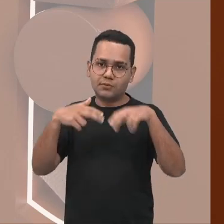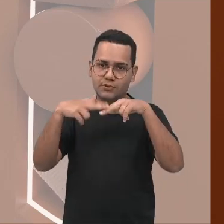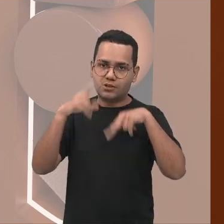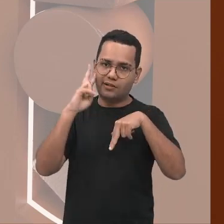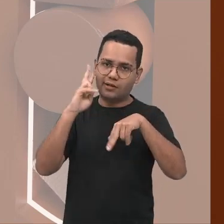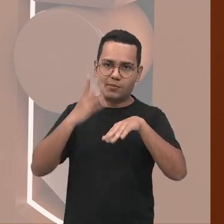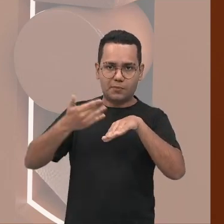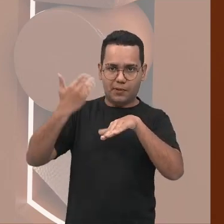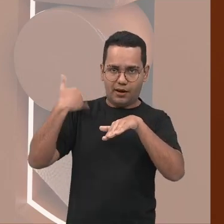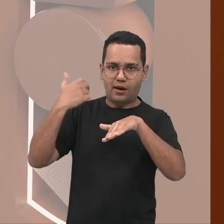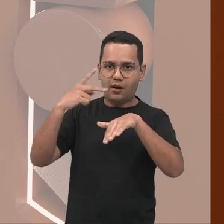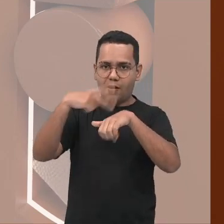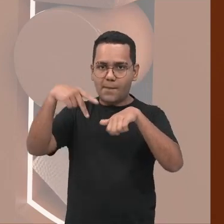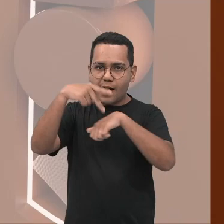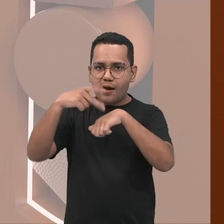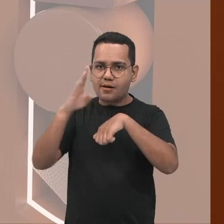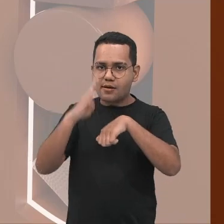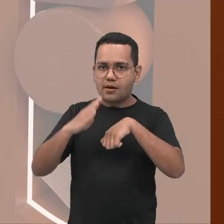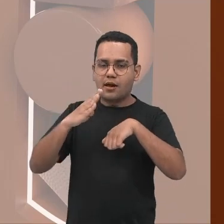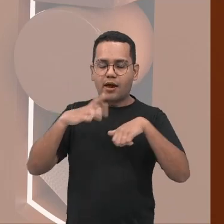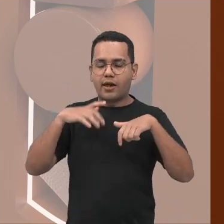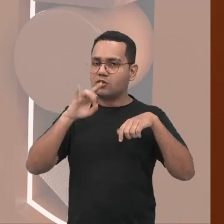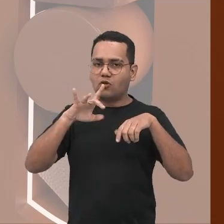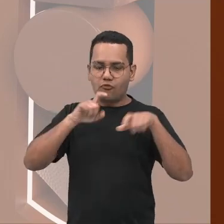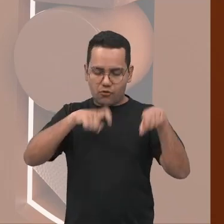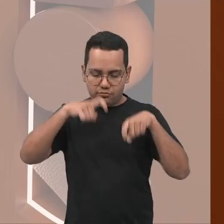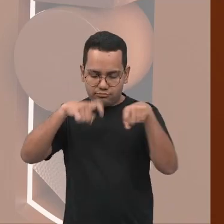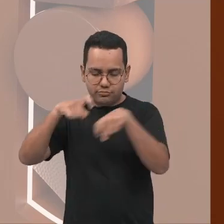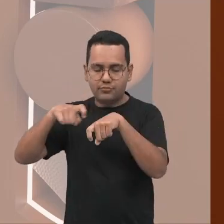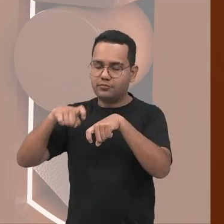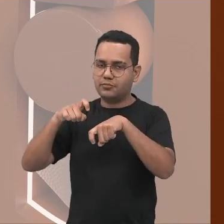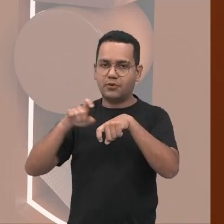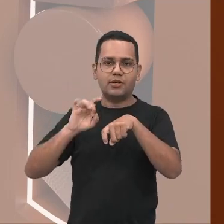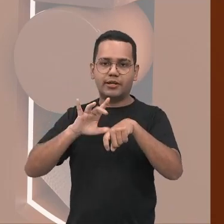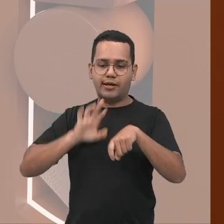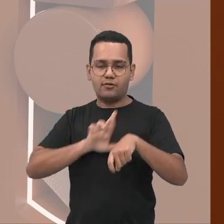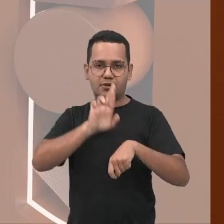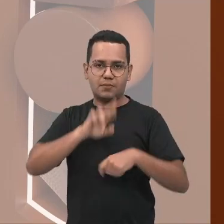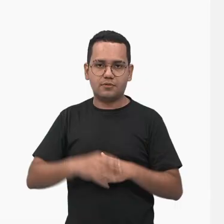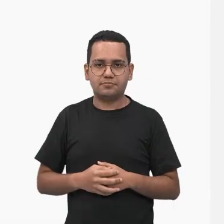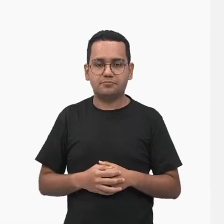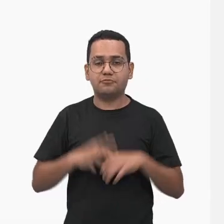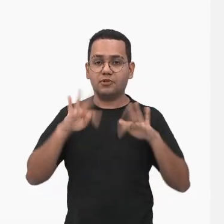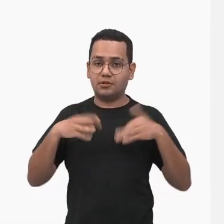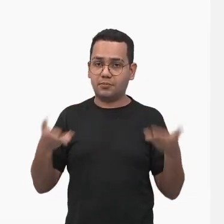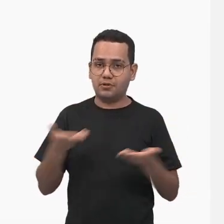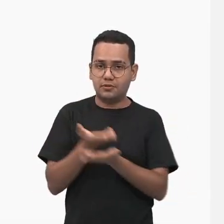e o poder estava na mão dessa gente aí, certo? Muito bem, então a gente fica por aqui.